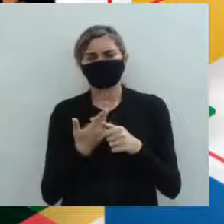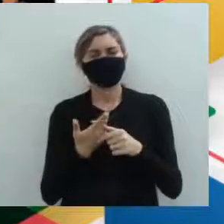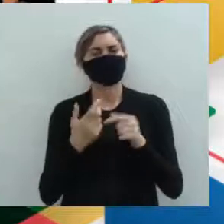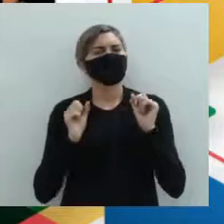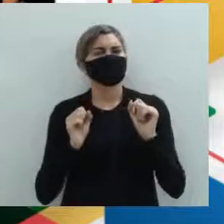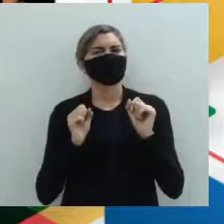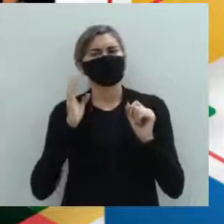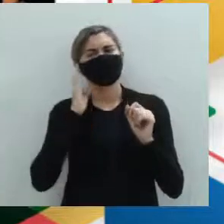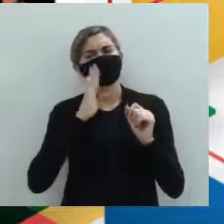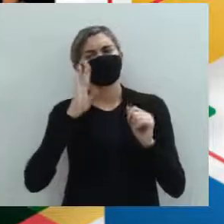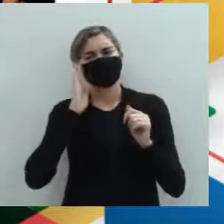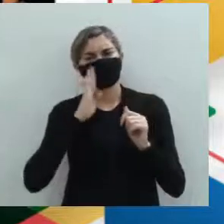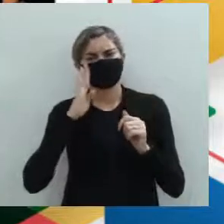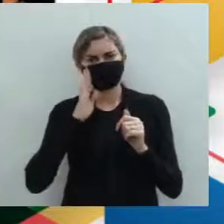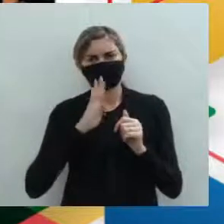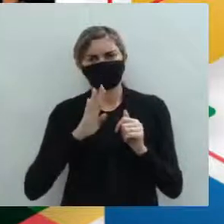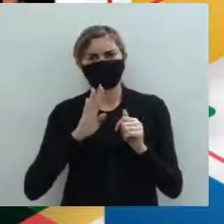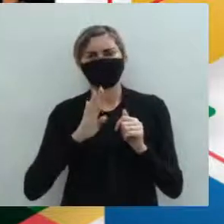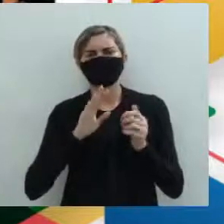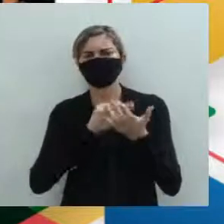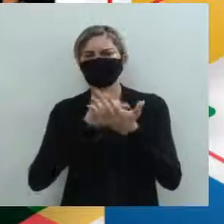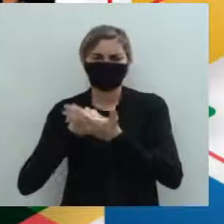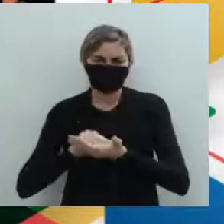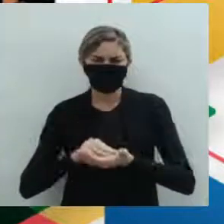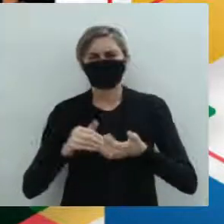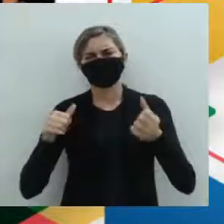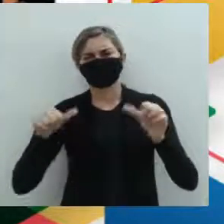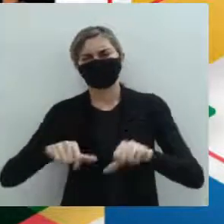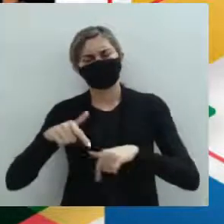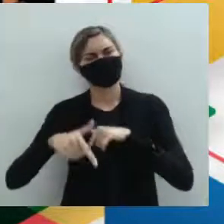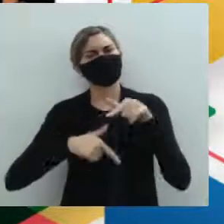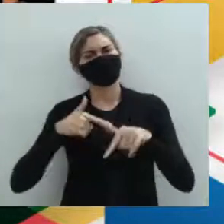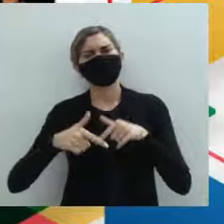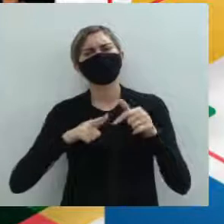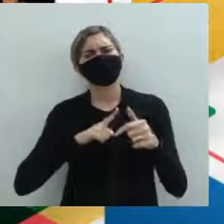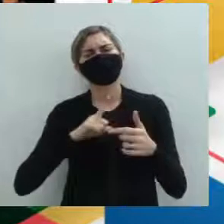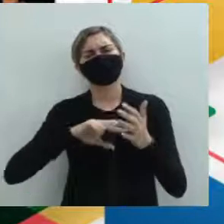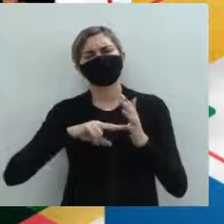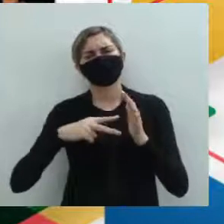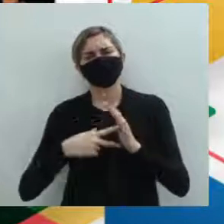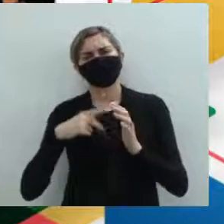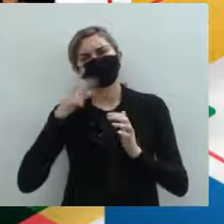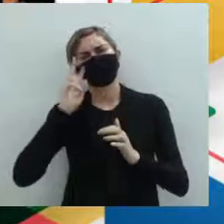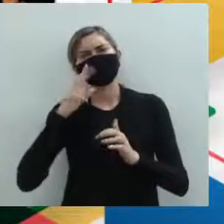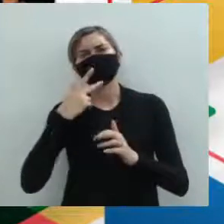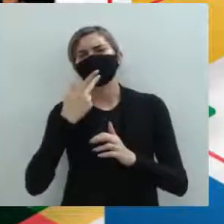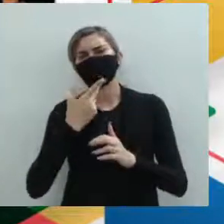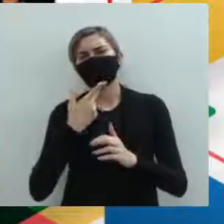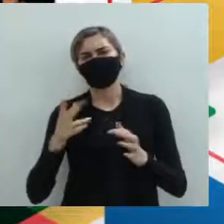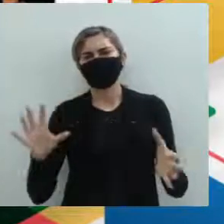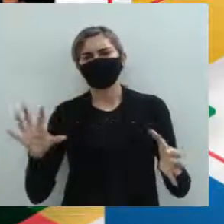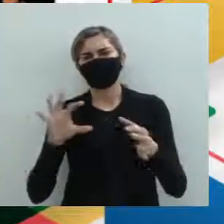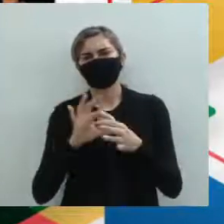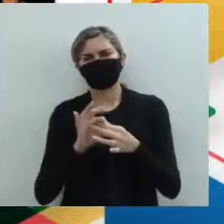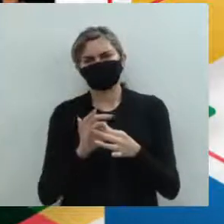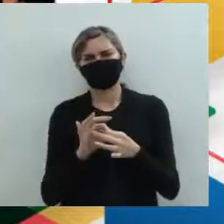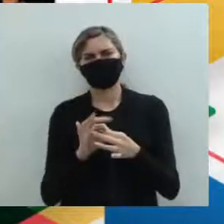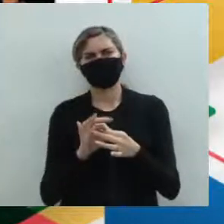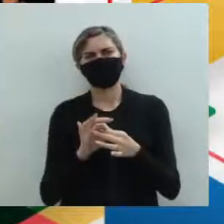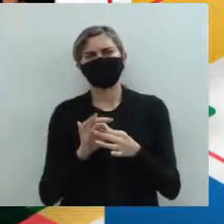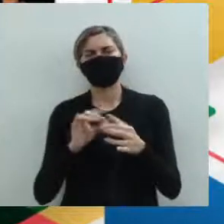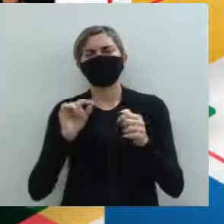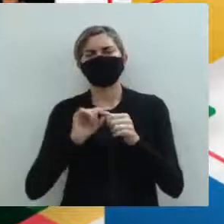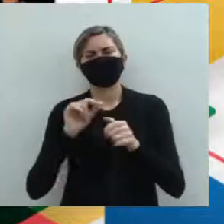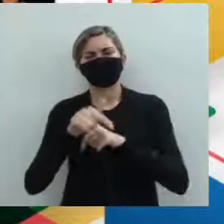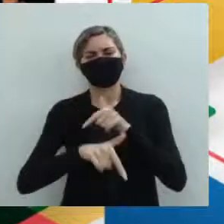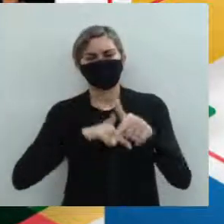gente vai entender que a precarização do trabalho ela tem um sentido. Lembra quando eu falei para vocês sobre a alienação de Marx, né? Que é fazer com que